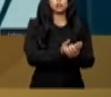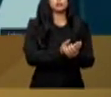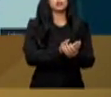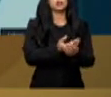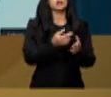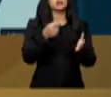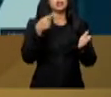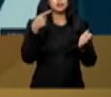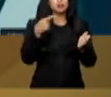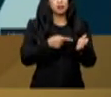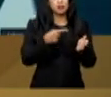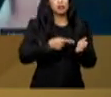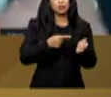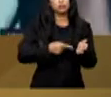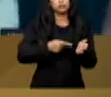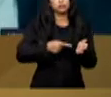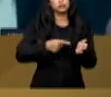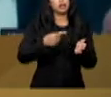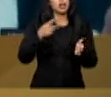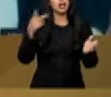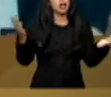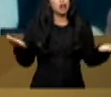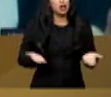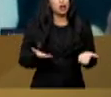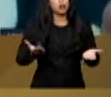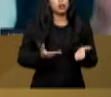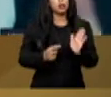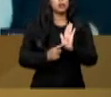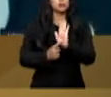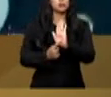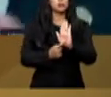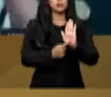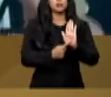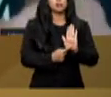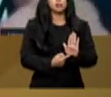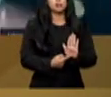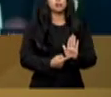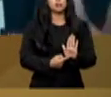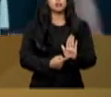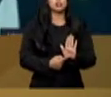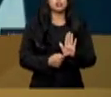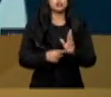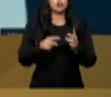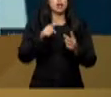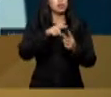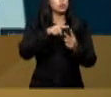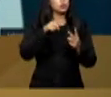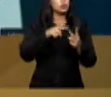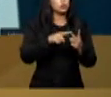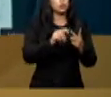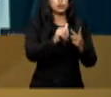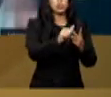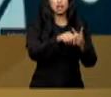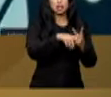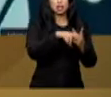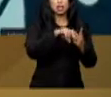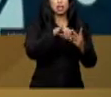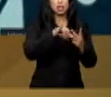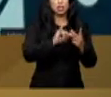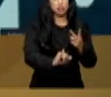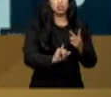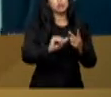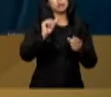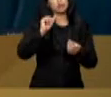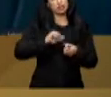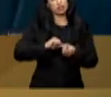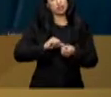se pronunciando apenas quanto às duas ações